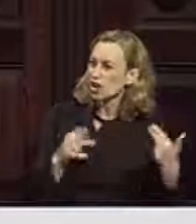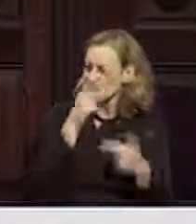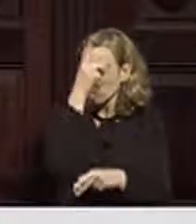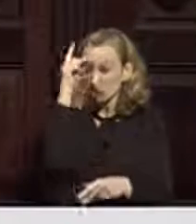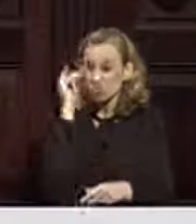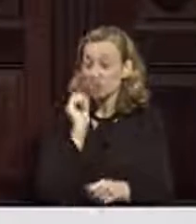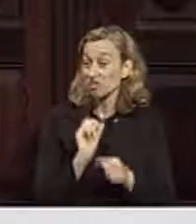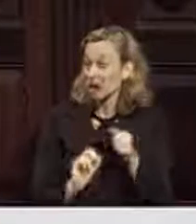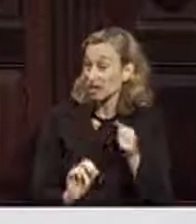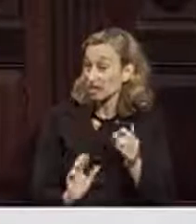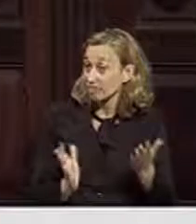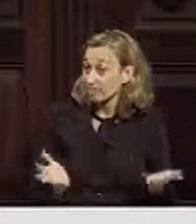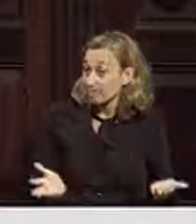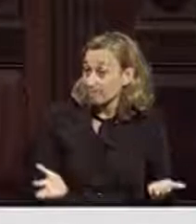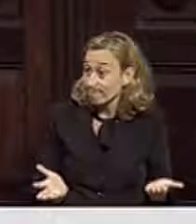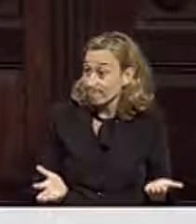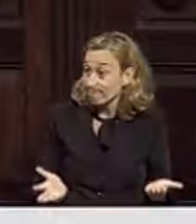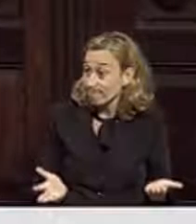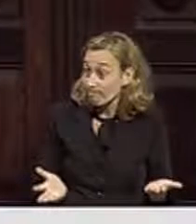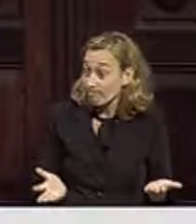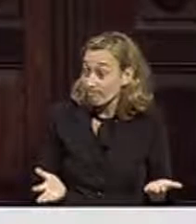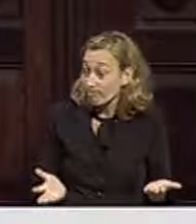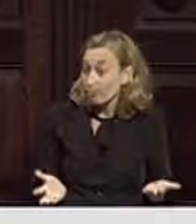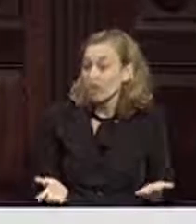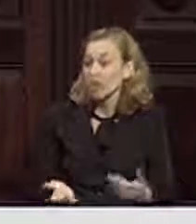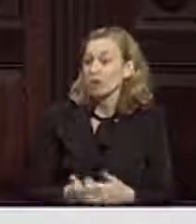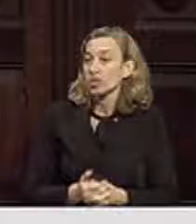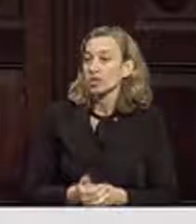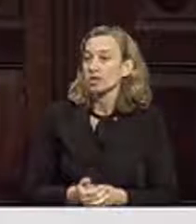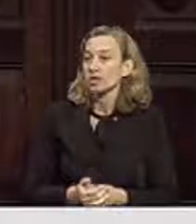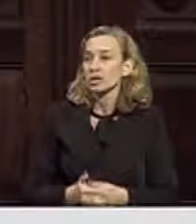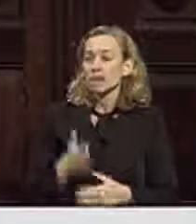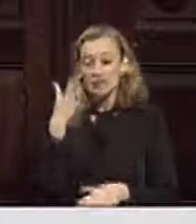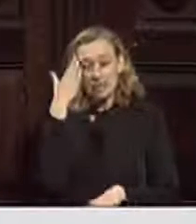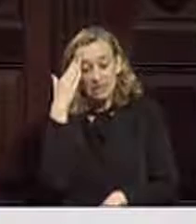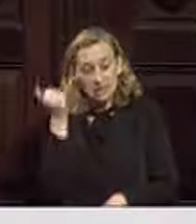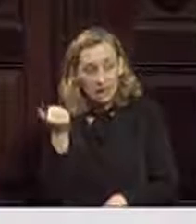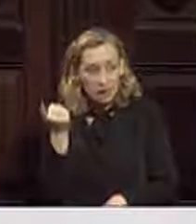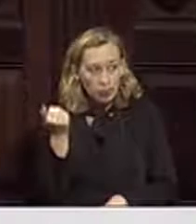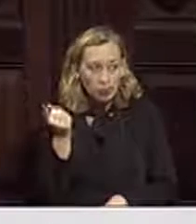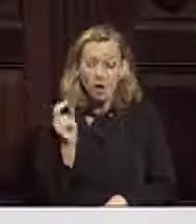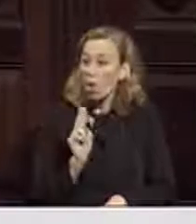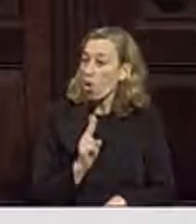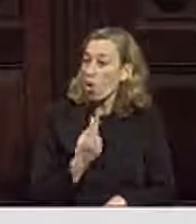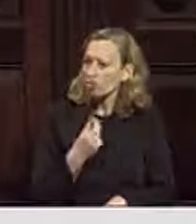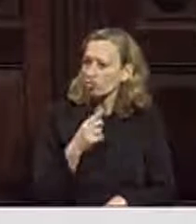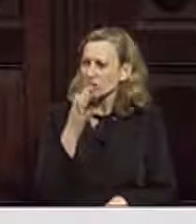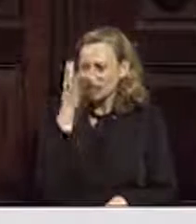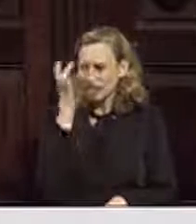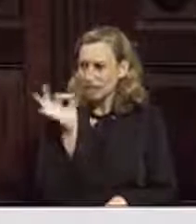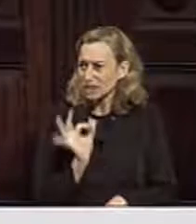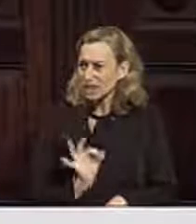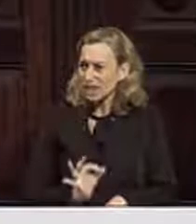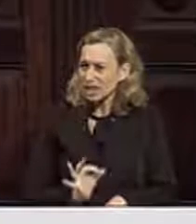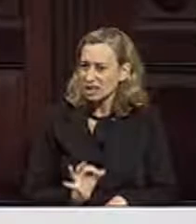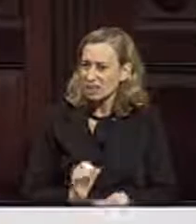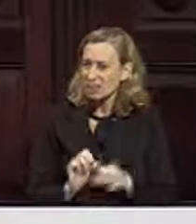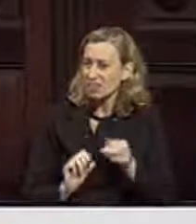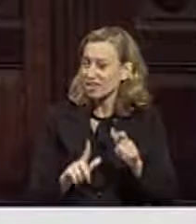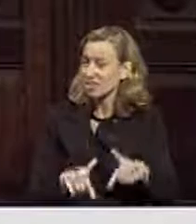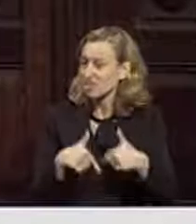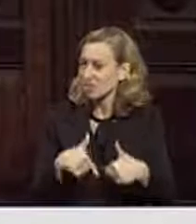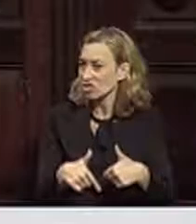E pobres não sabem, ou sabem e fazem de propósito. Seus discursos